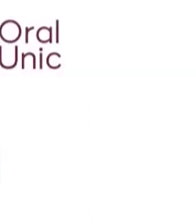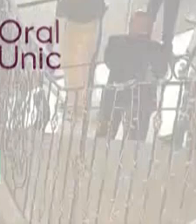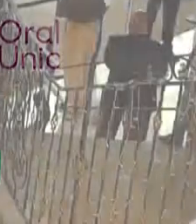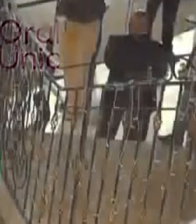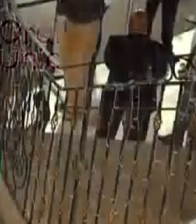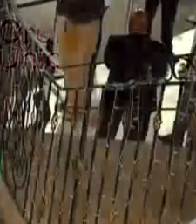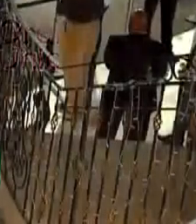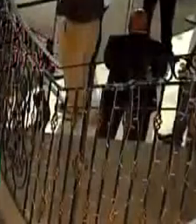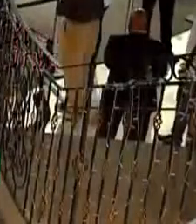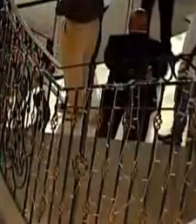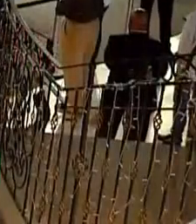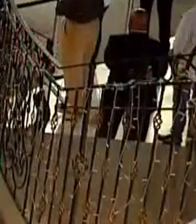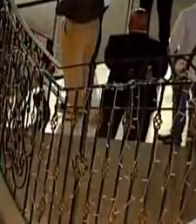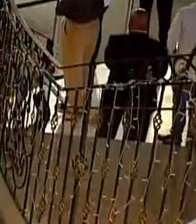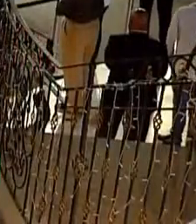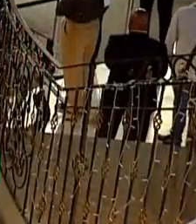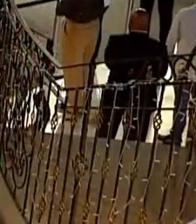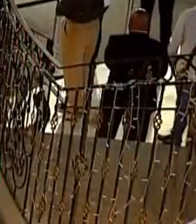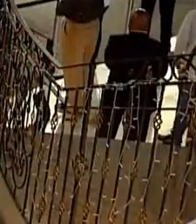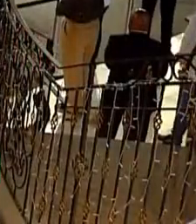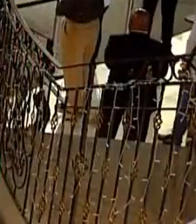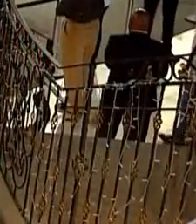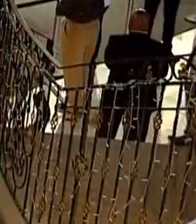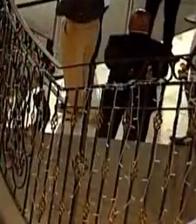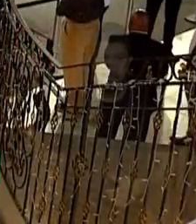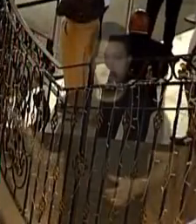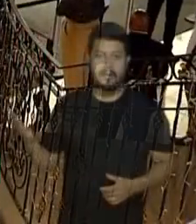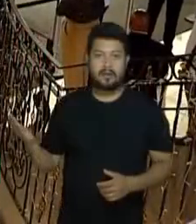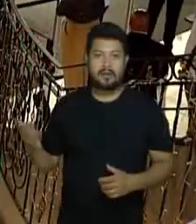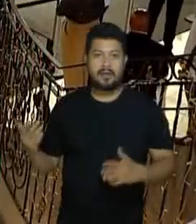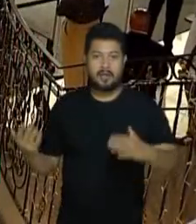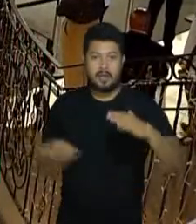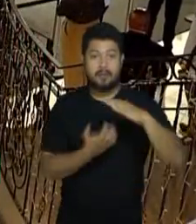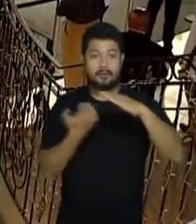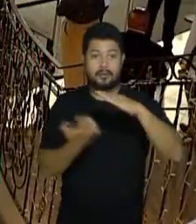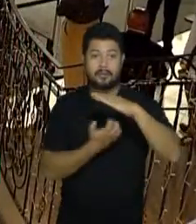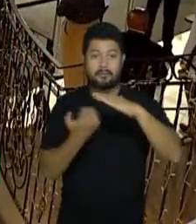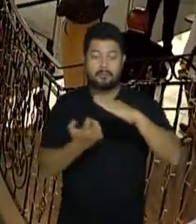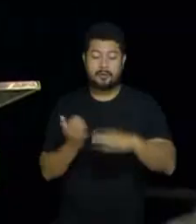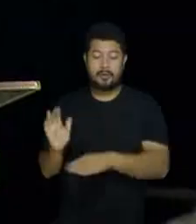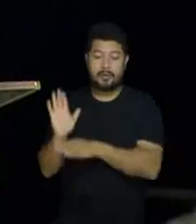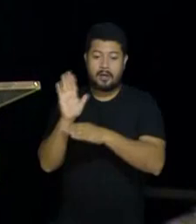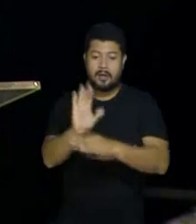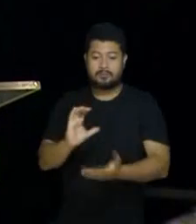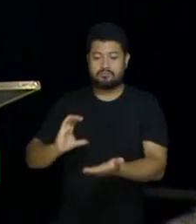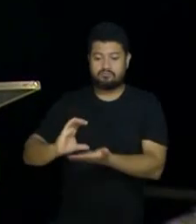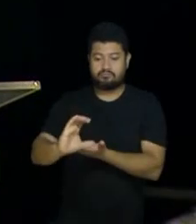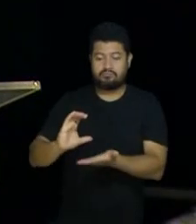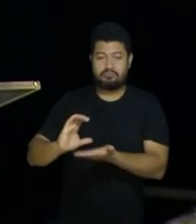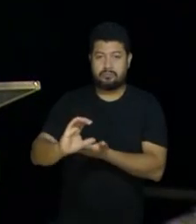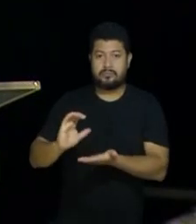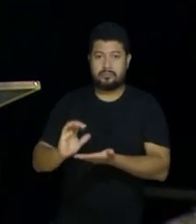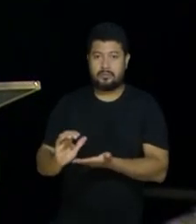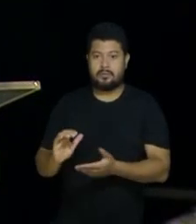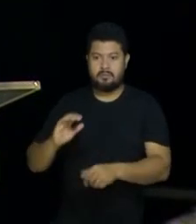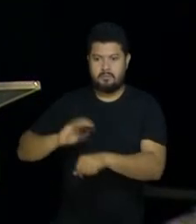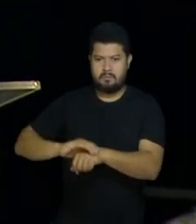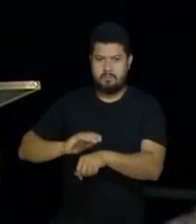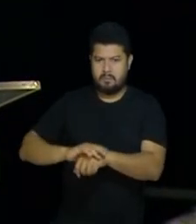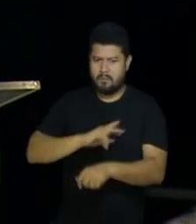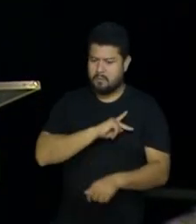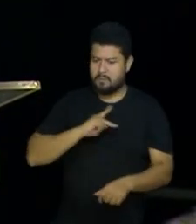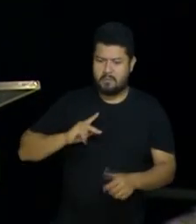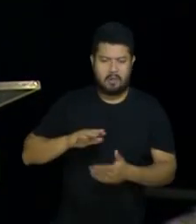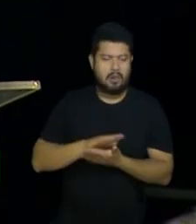Aqui, então, estão a imagem das empresas que hoje financiam, tão somente elas, sem nenhum recurso público hoje,